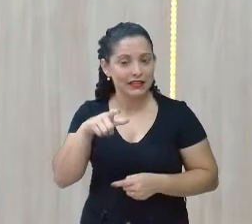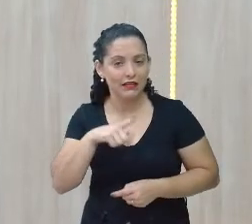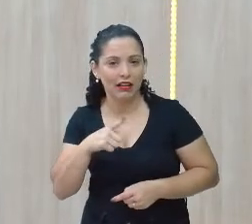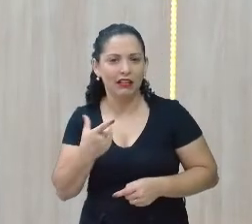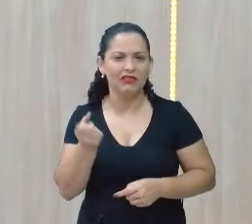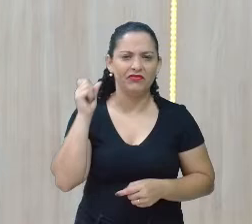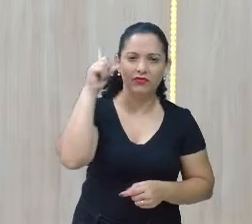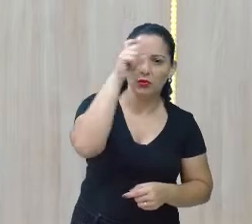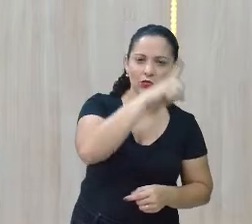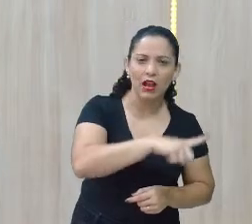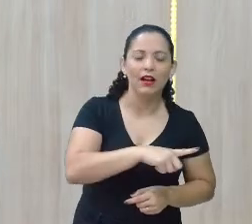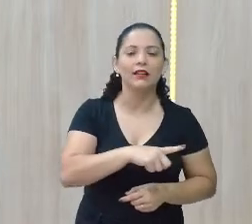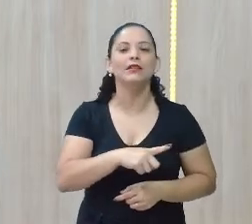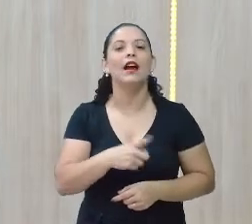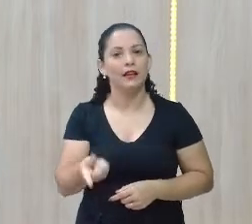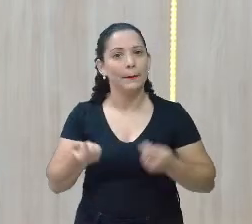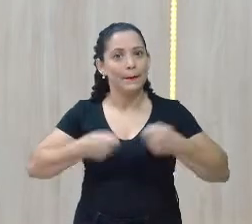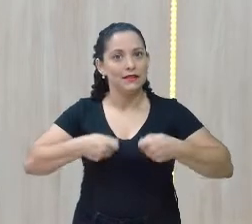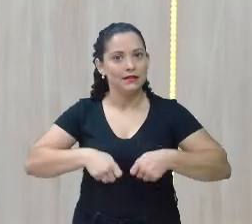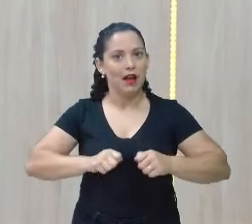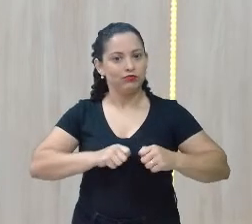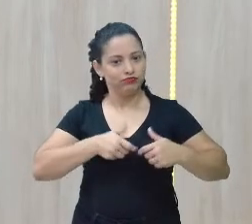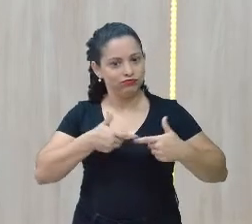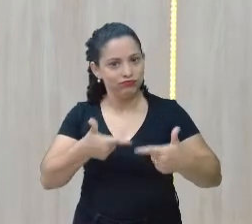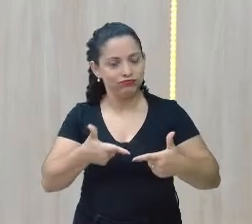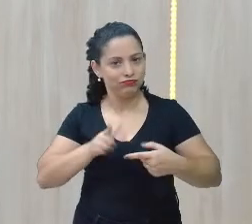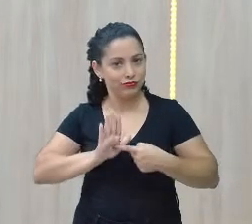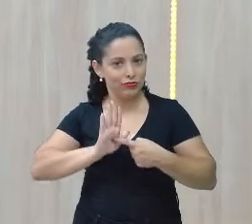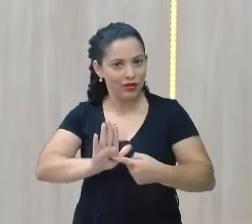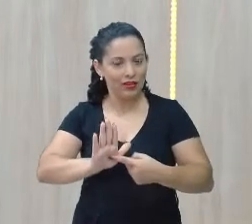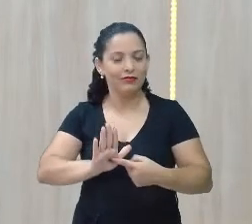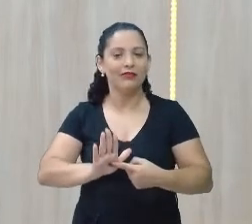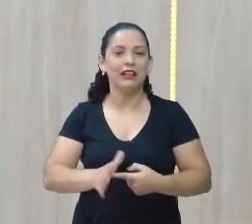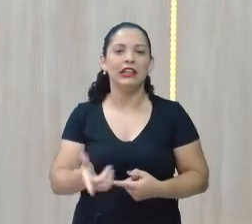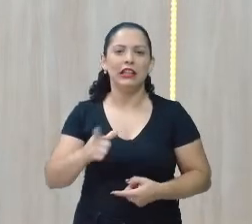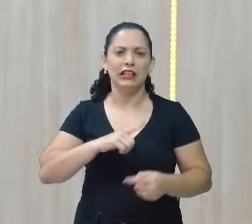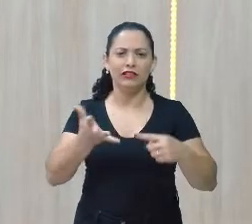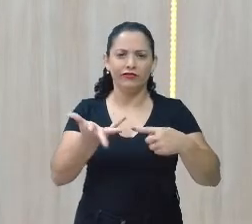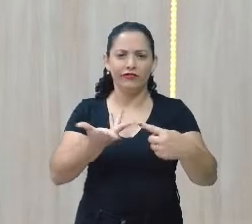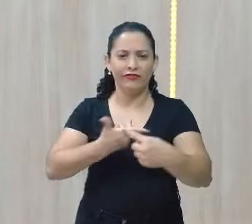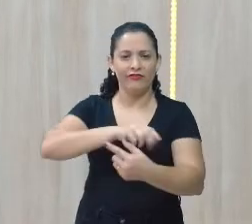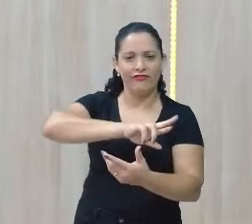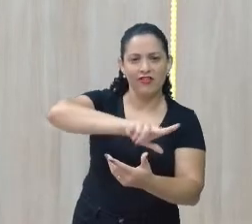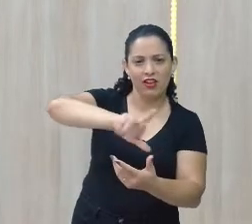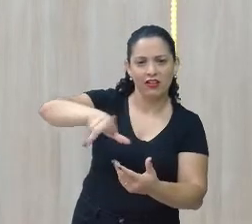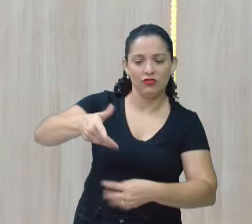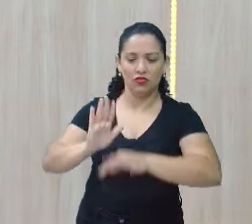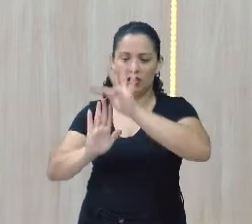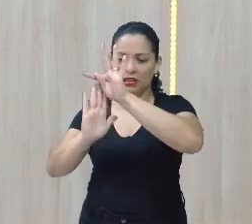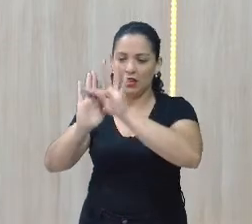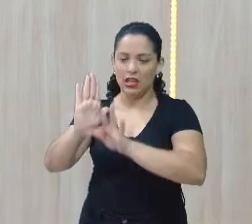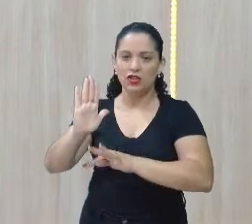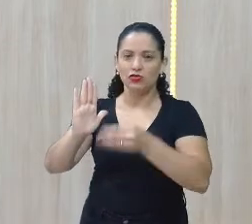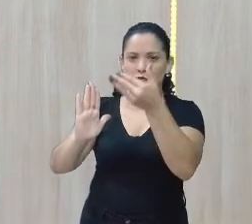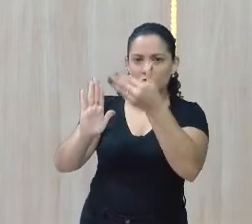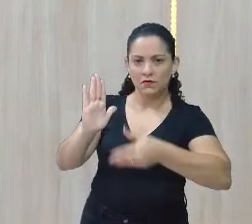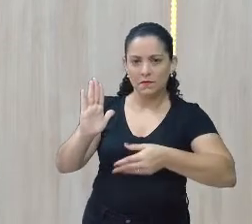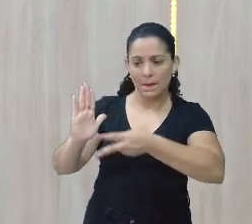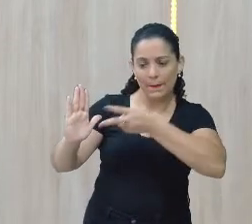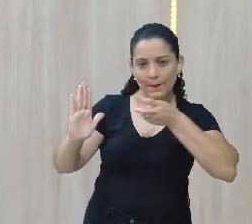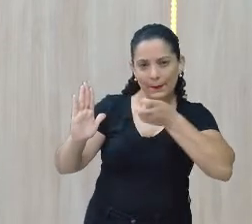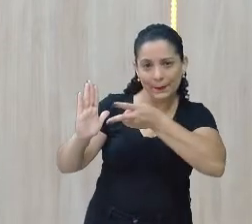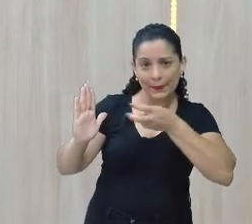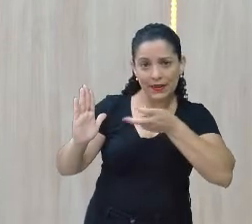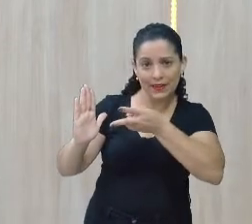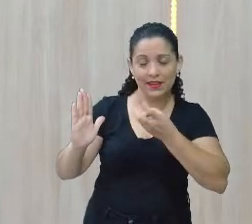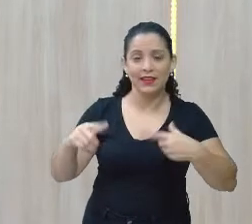gente vai mostrar ele para vocês hoje em várias instâncias, tá certo? A gente vai mostrar ele dentro de texto, dentro de diálogo. Ou seja,